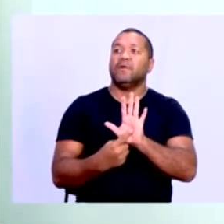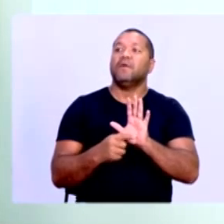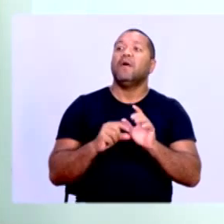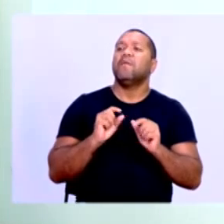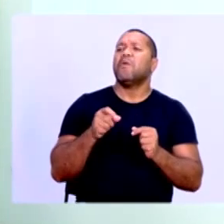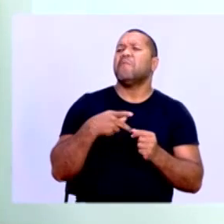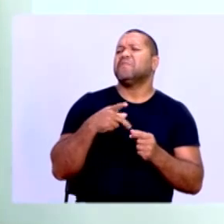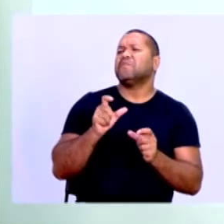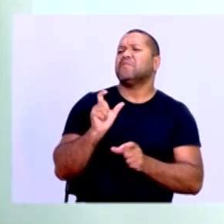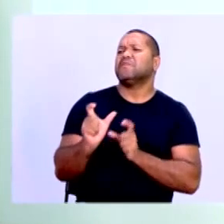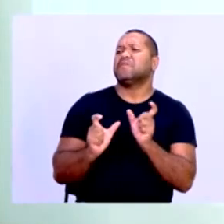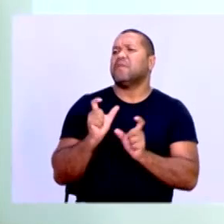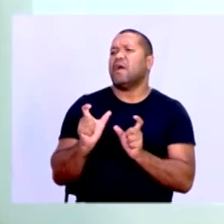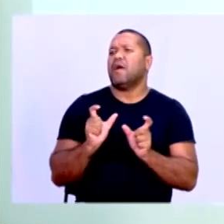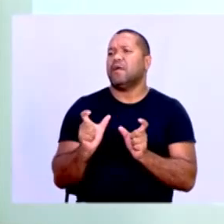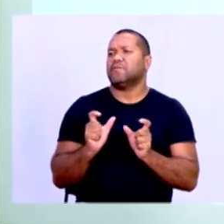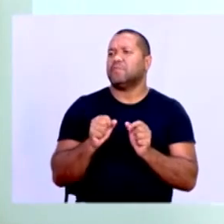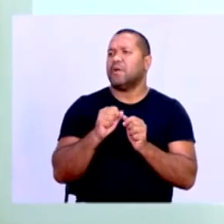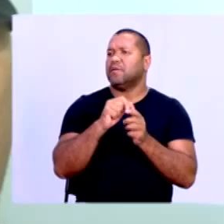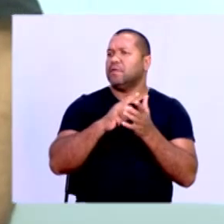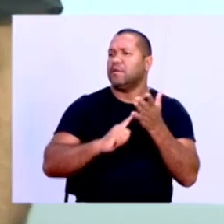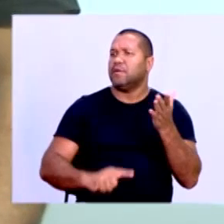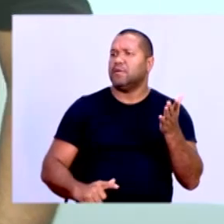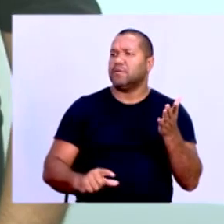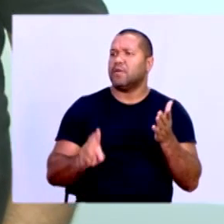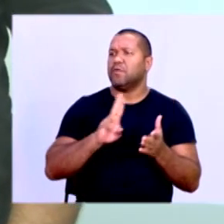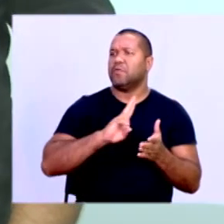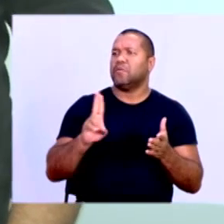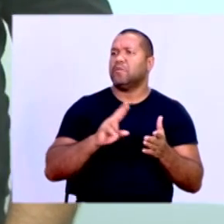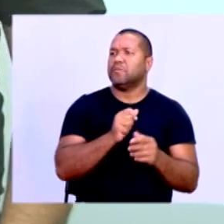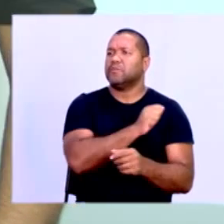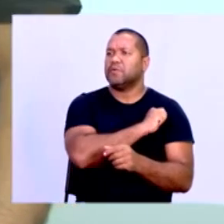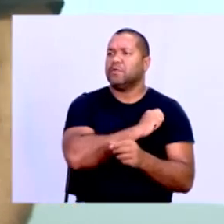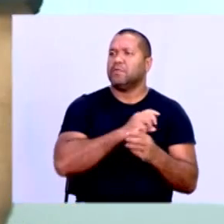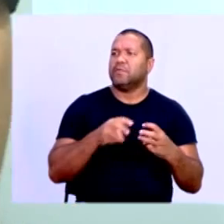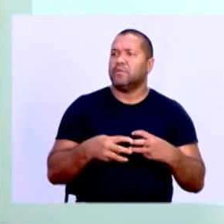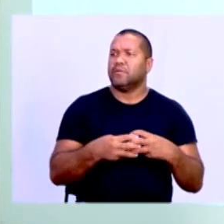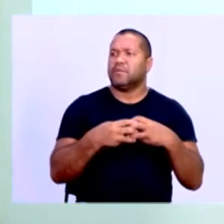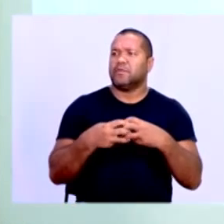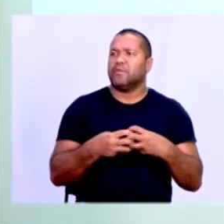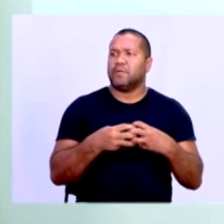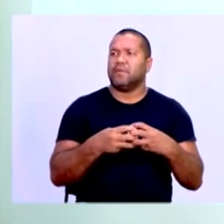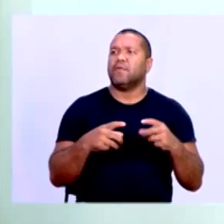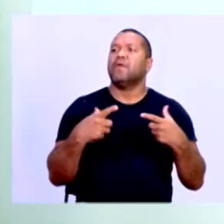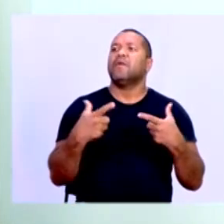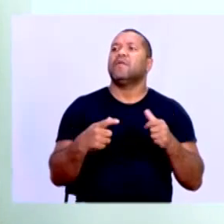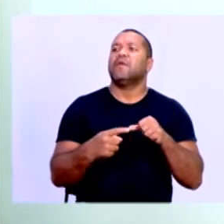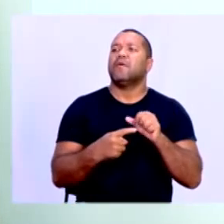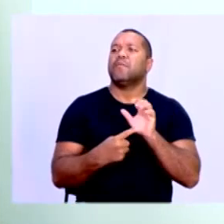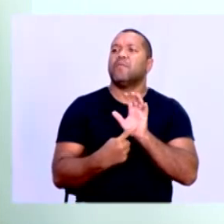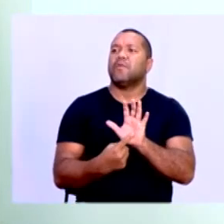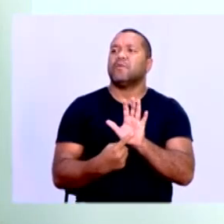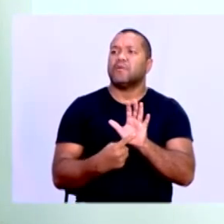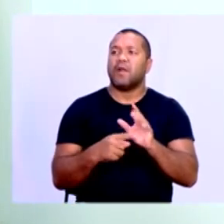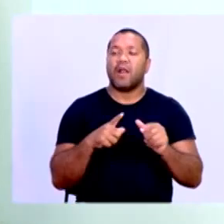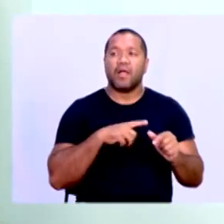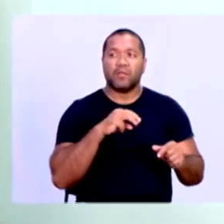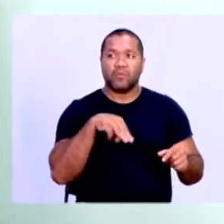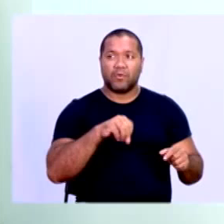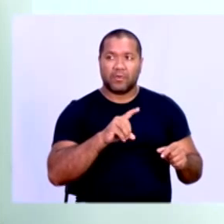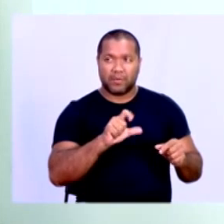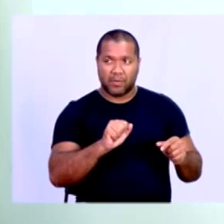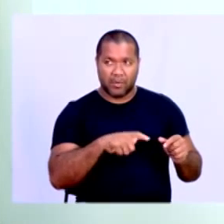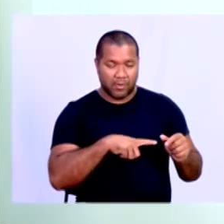né? Se fosse listar o nome dos alunos da IFRO, ele ia buscar no modelo, o controlador ia buscar no modelo, mas